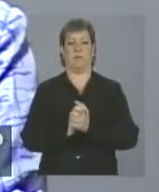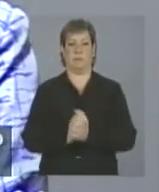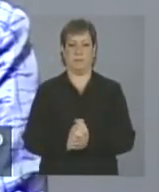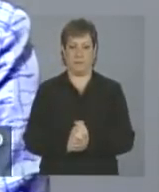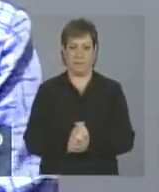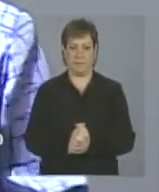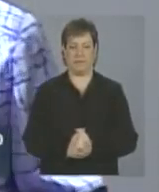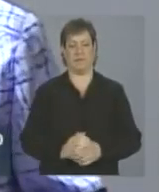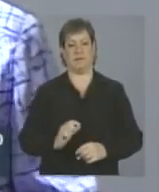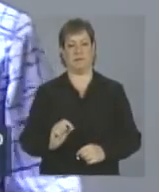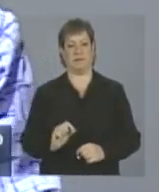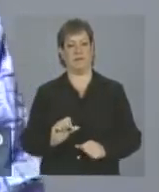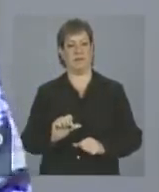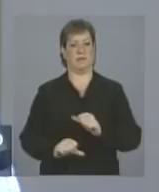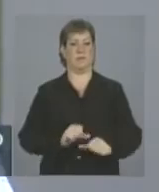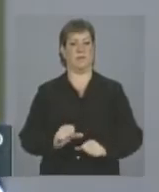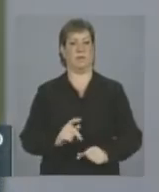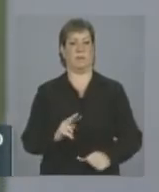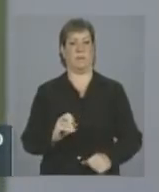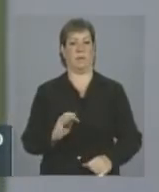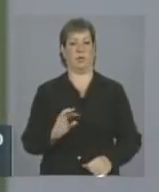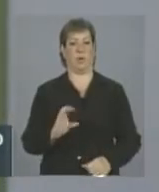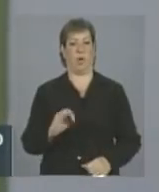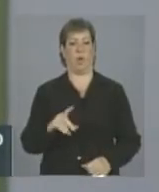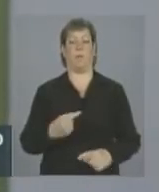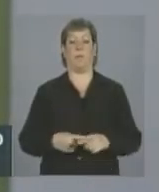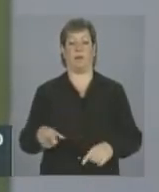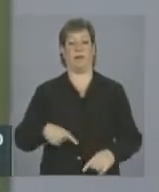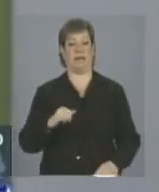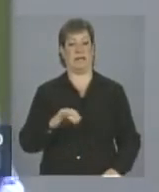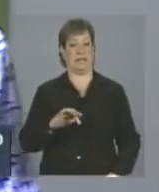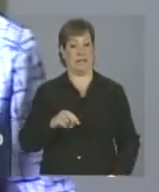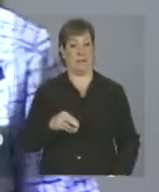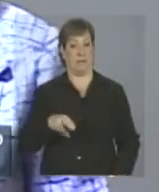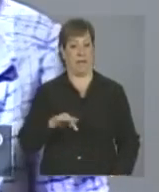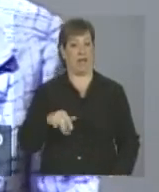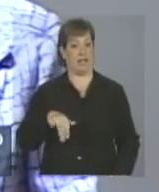cumprimentando e quebrando o protocolo, porque o Itamaraty também tem de quebrar o protocolo.